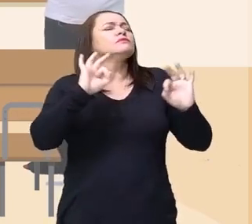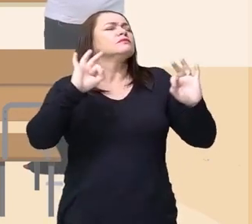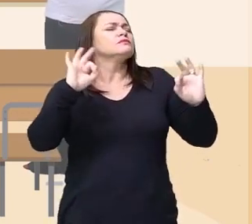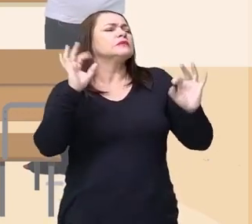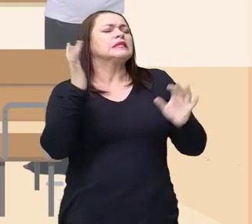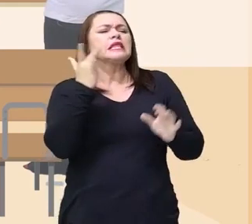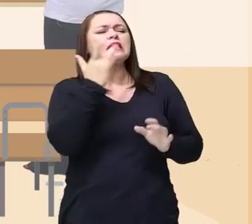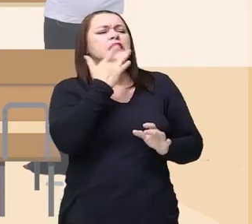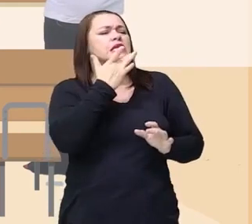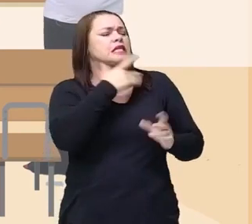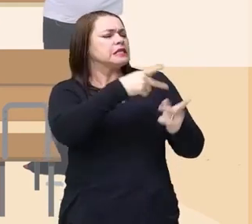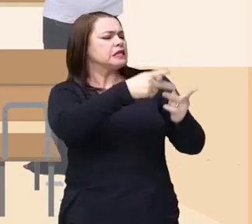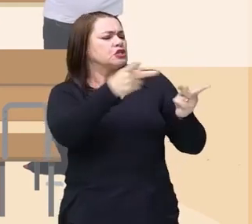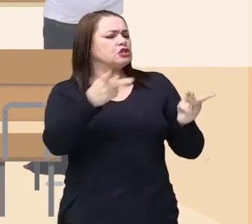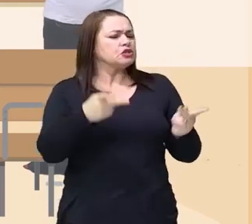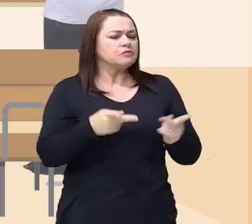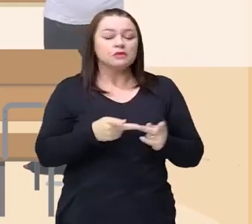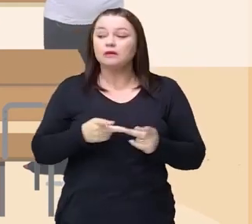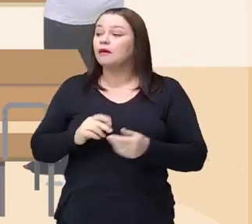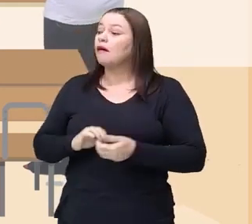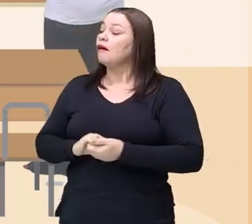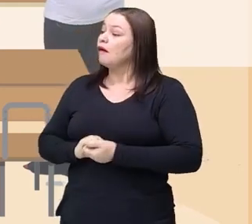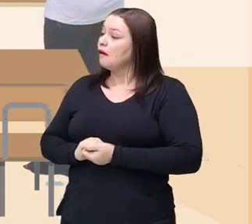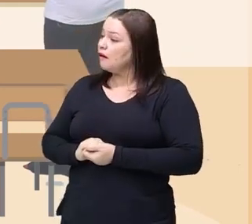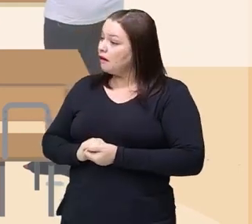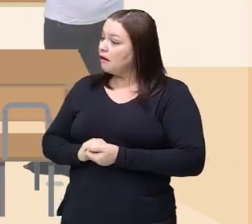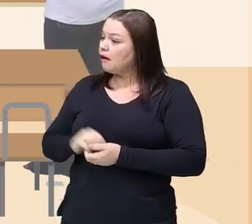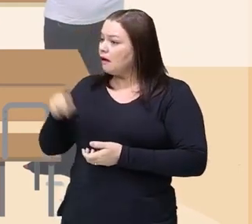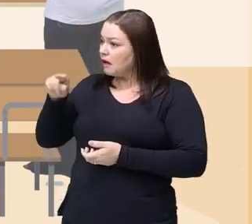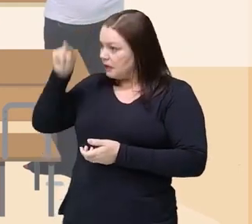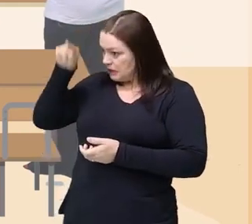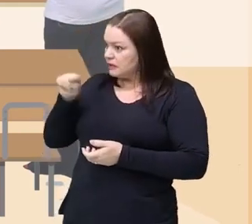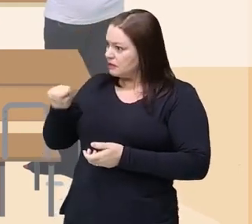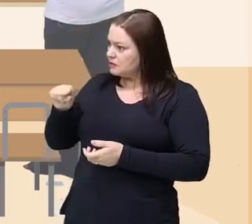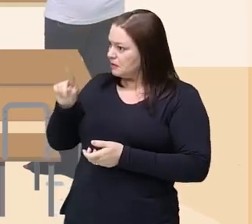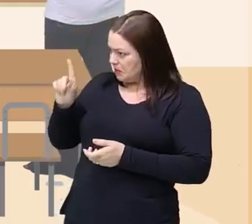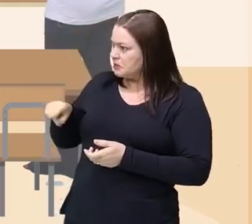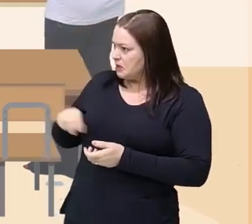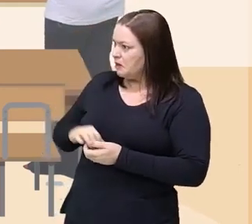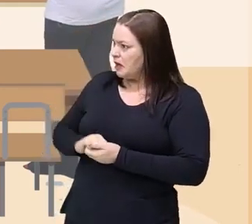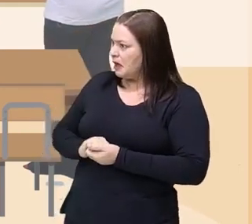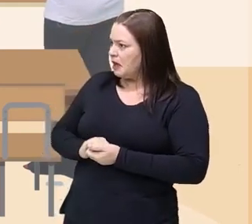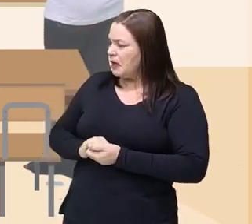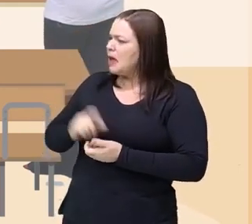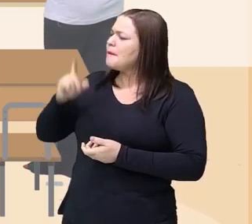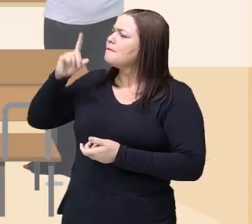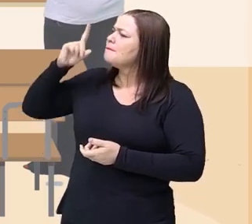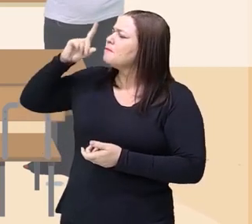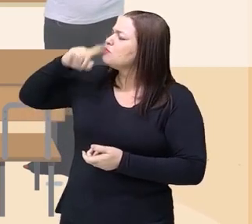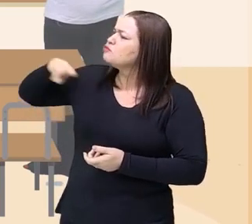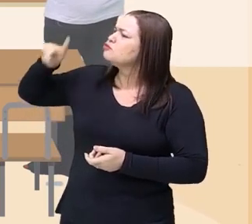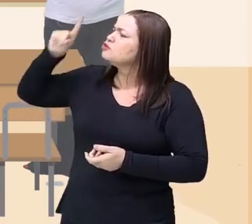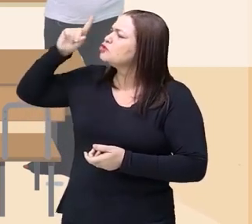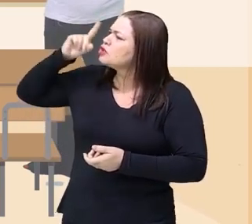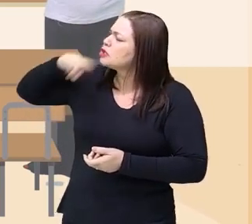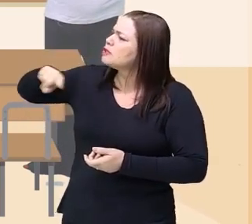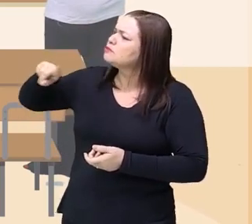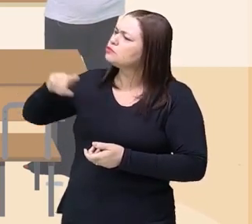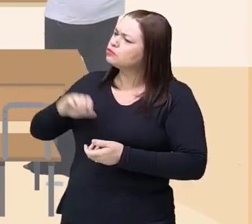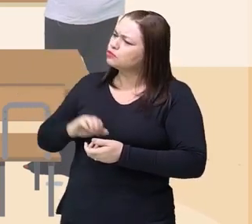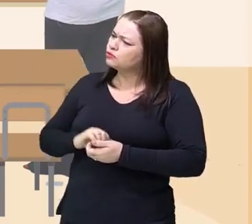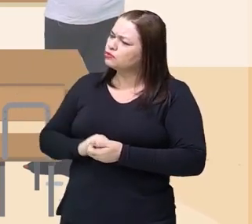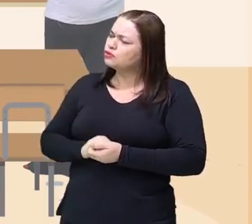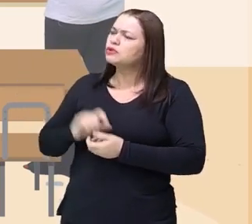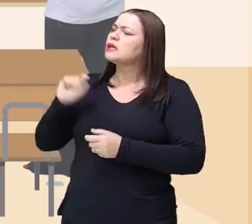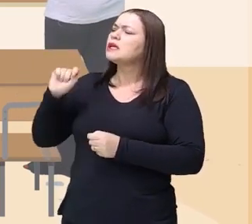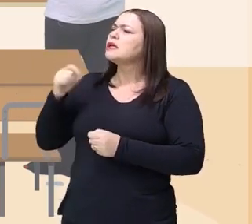que delícia! Ah, isso é uma exclamação, é, Chiquinha? Puxa, puxa, que